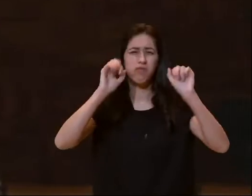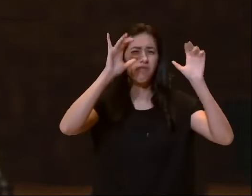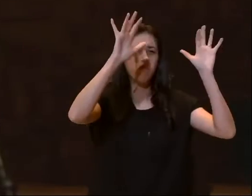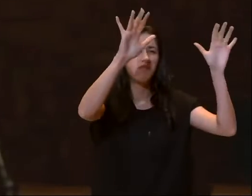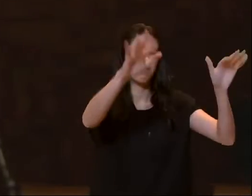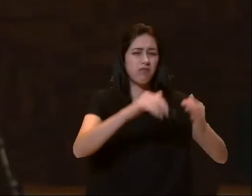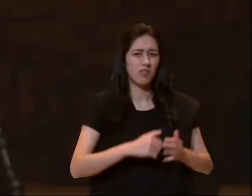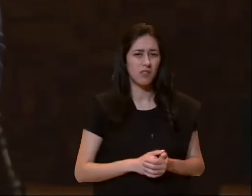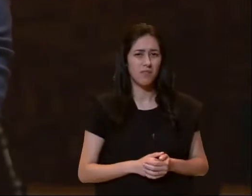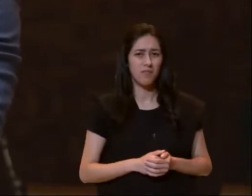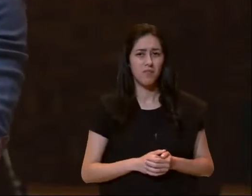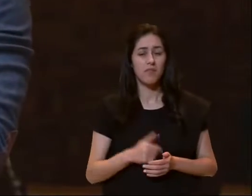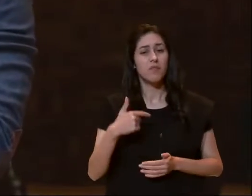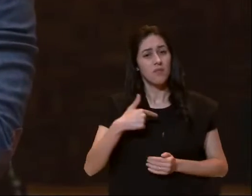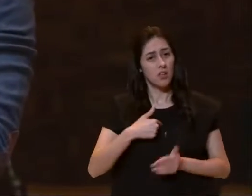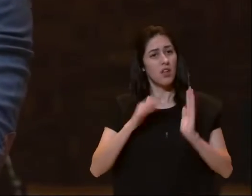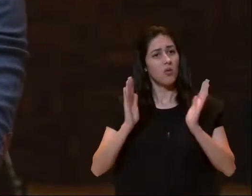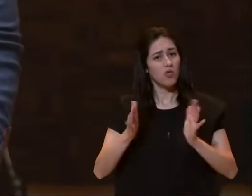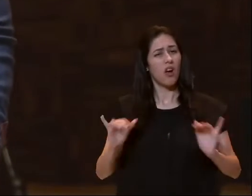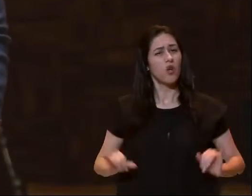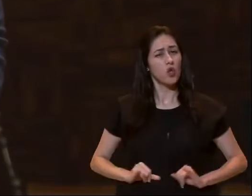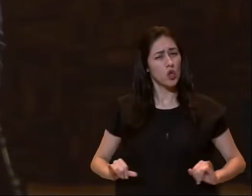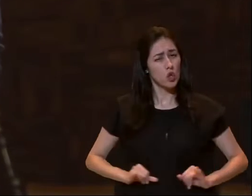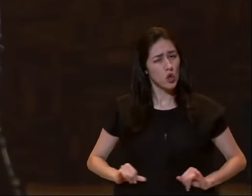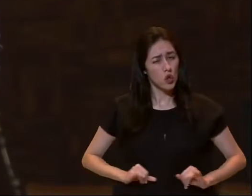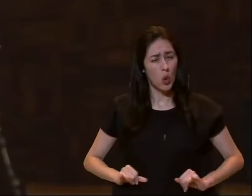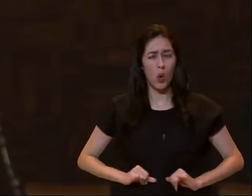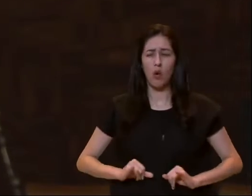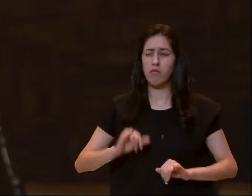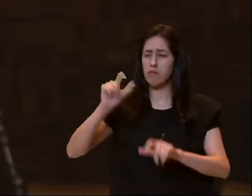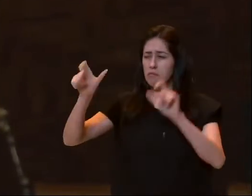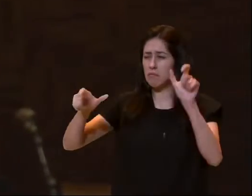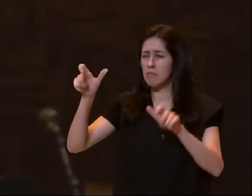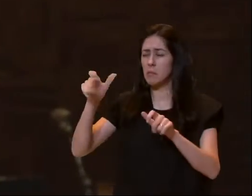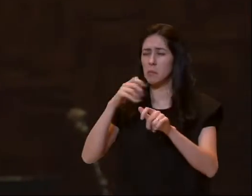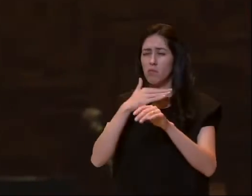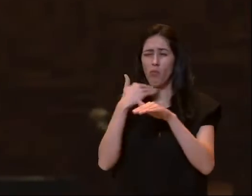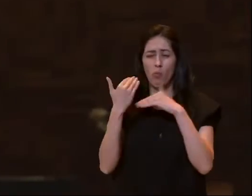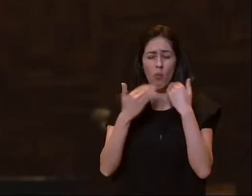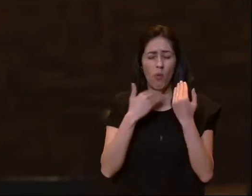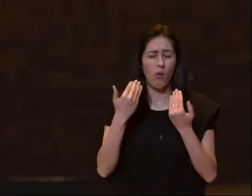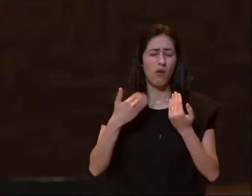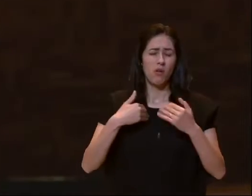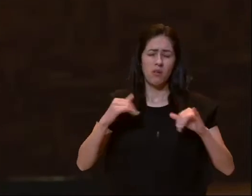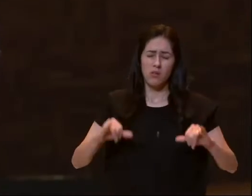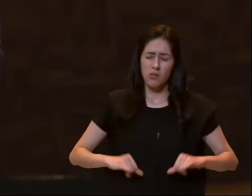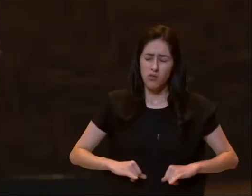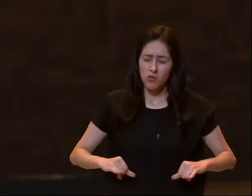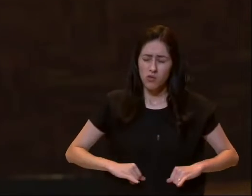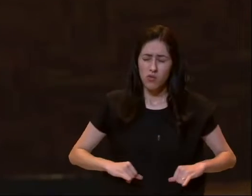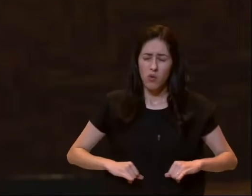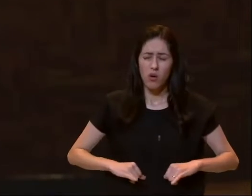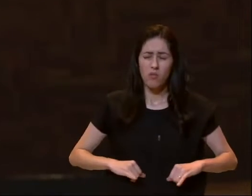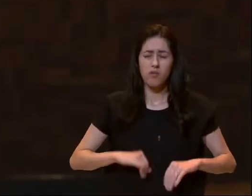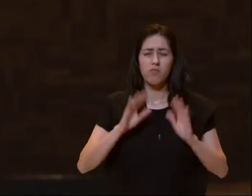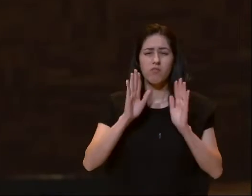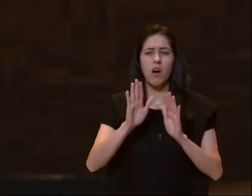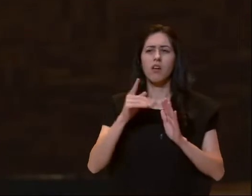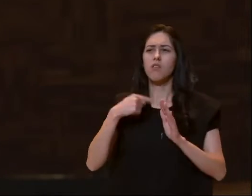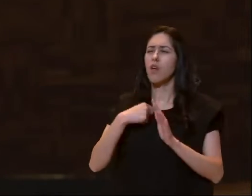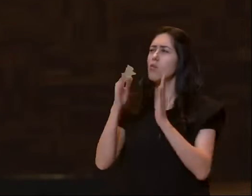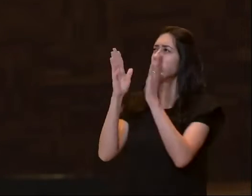vezes, lidando com os meus lutos, com as minhas perdas, no lugar de oração, o poder de Deus